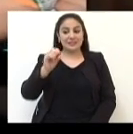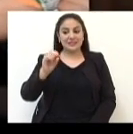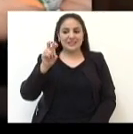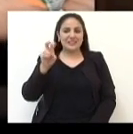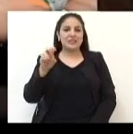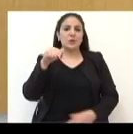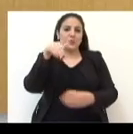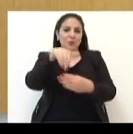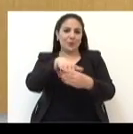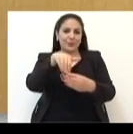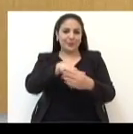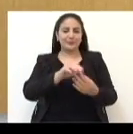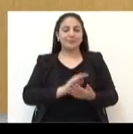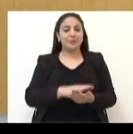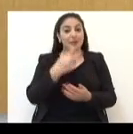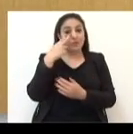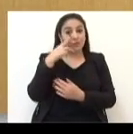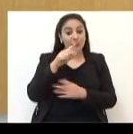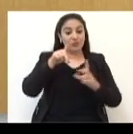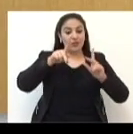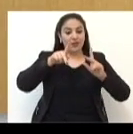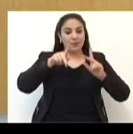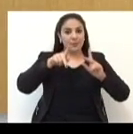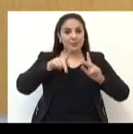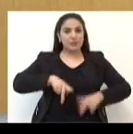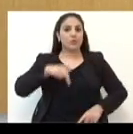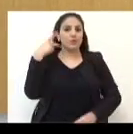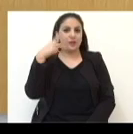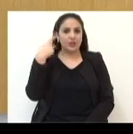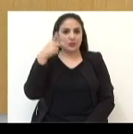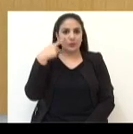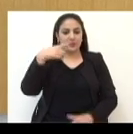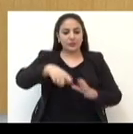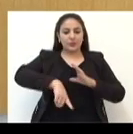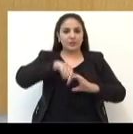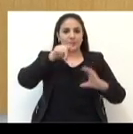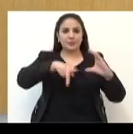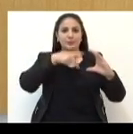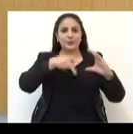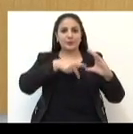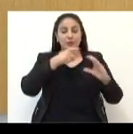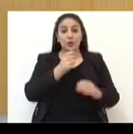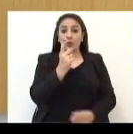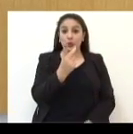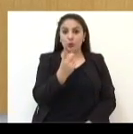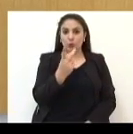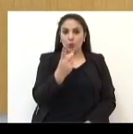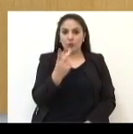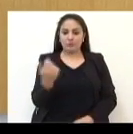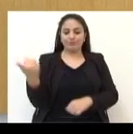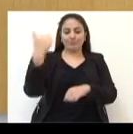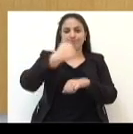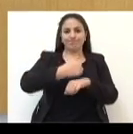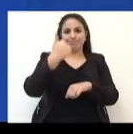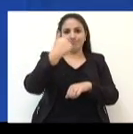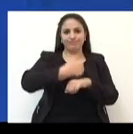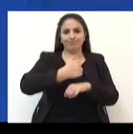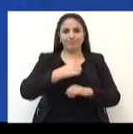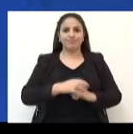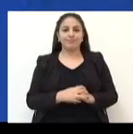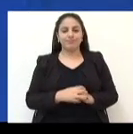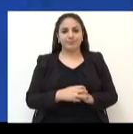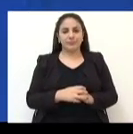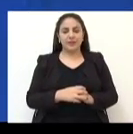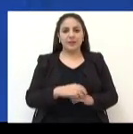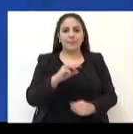85.505 votos. Veja quem são os eleitos para o Parlamento Municipal. 12 cadeiras foram renovadas.